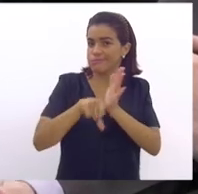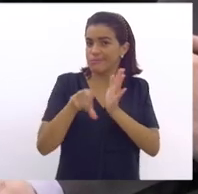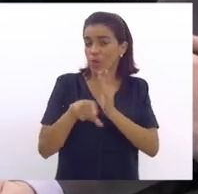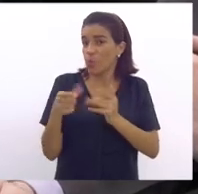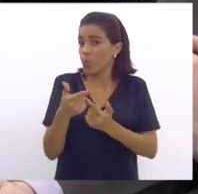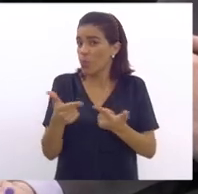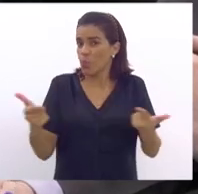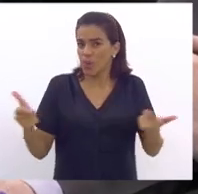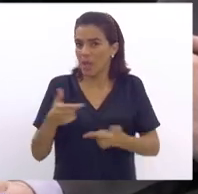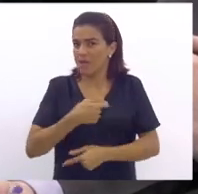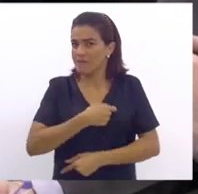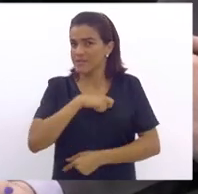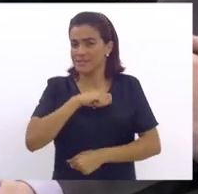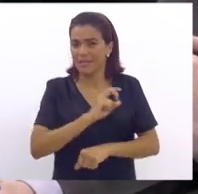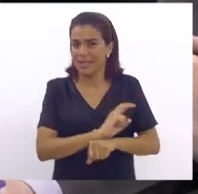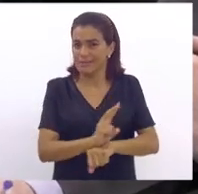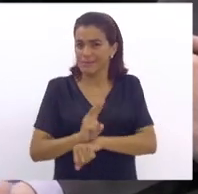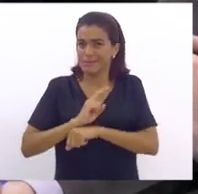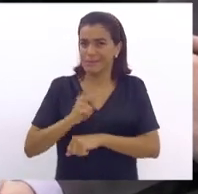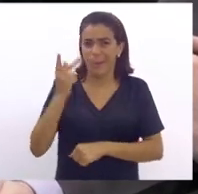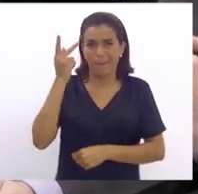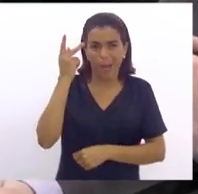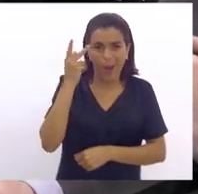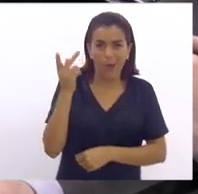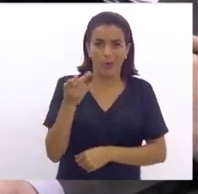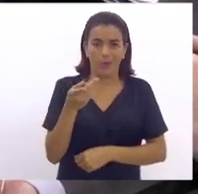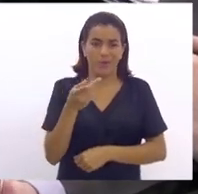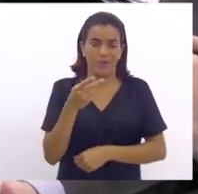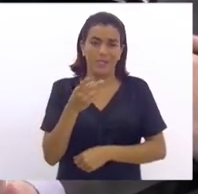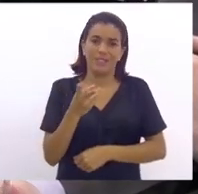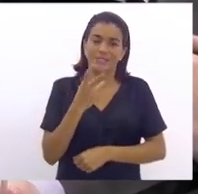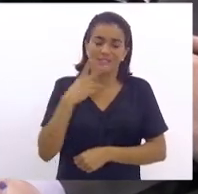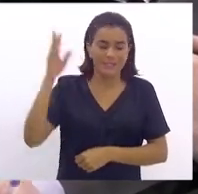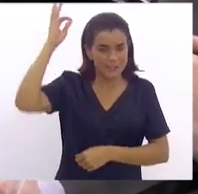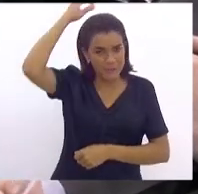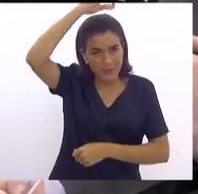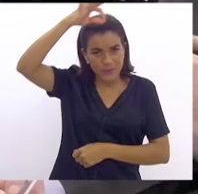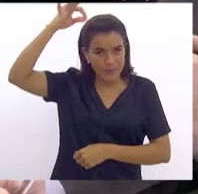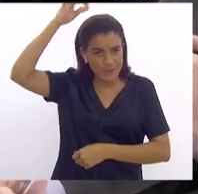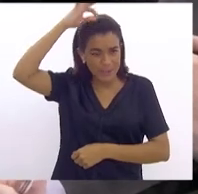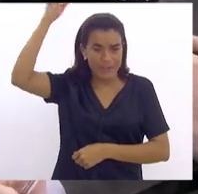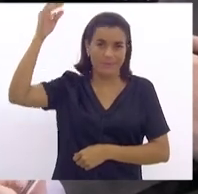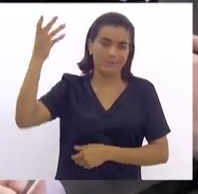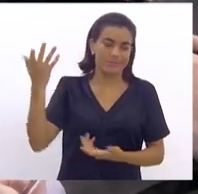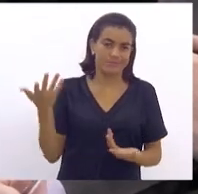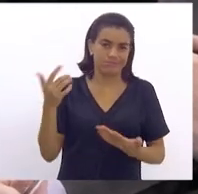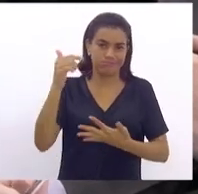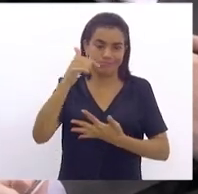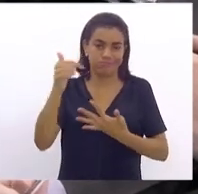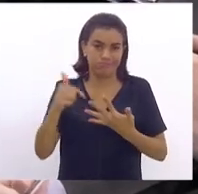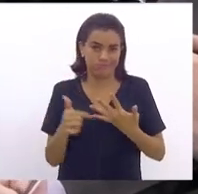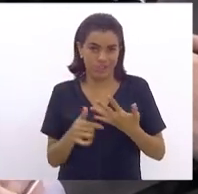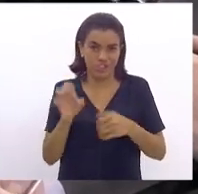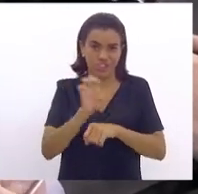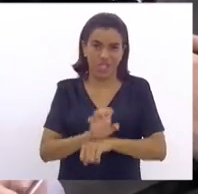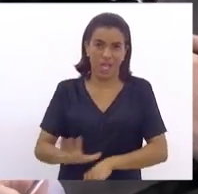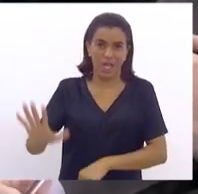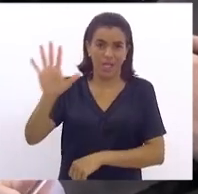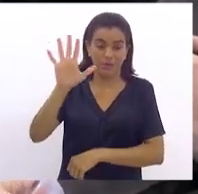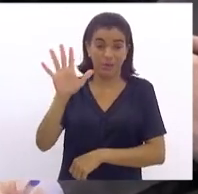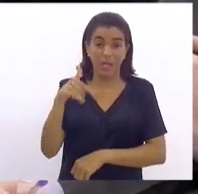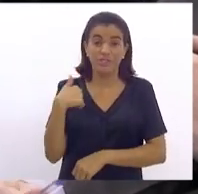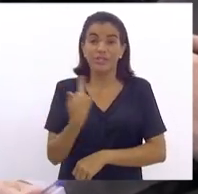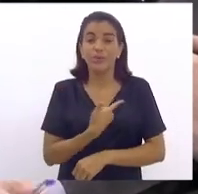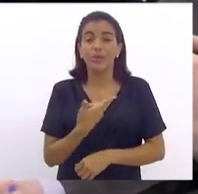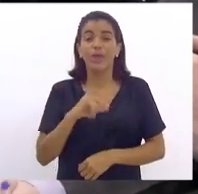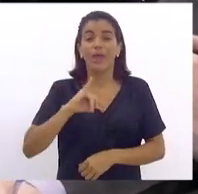para ir a São Paulo, ao Espírito Santo, a Minas Gerais, fiscalizar todos esses estabelecimentos. E a gente fica se utilizando da barreira